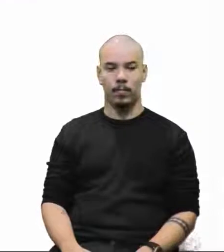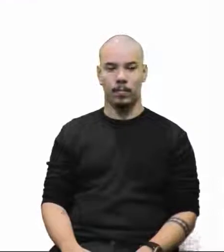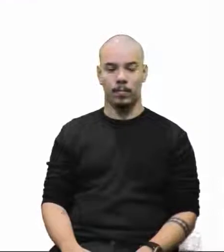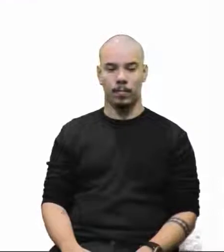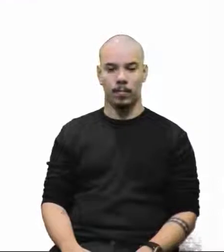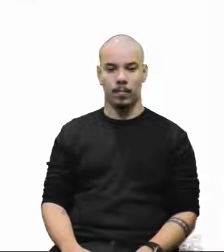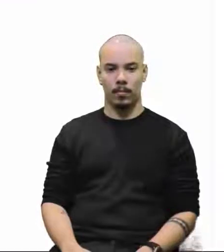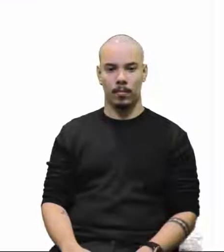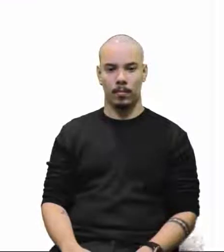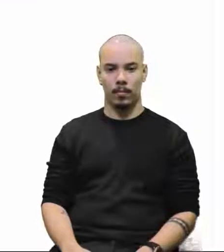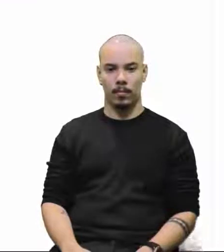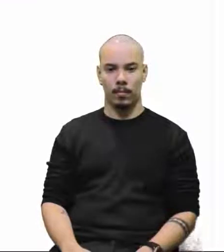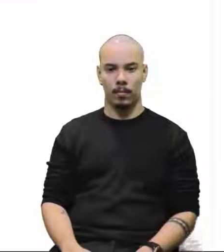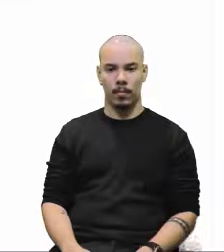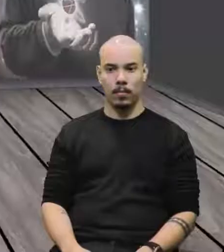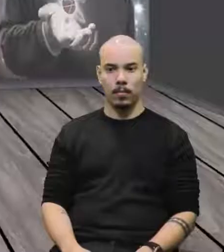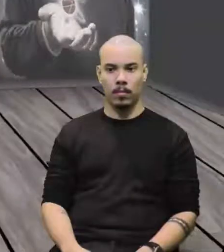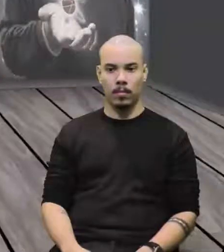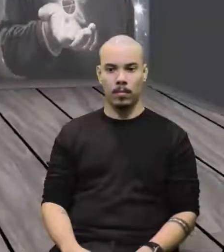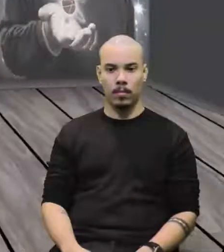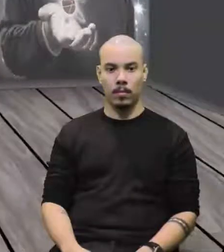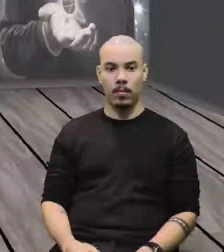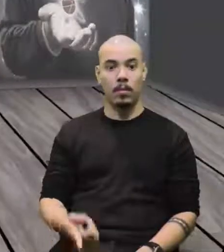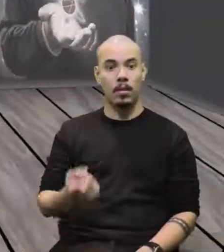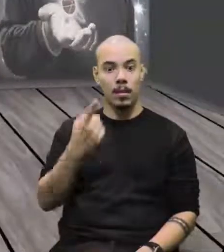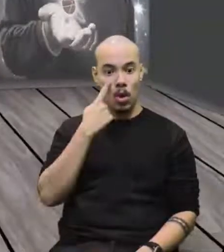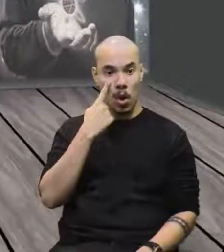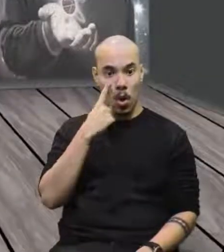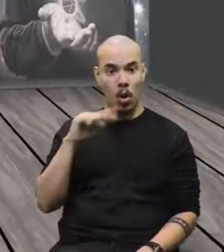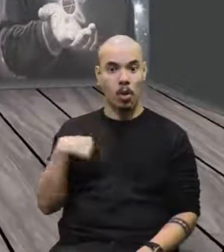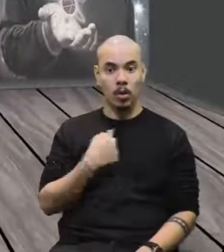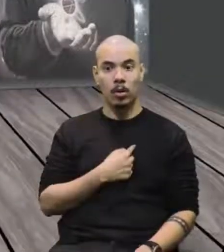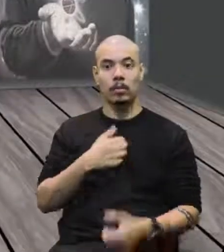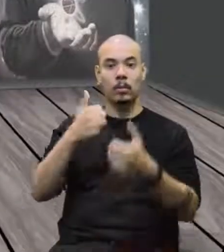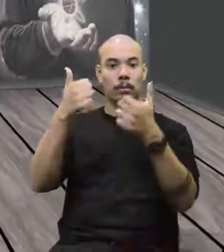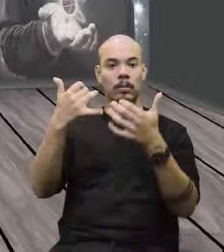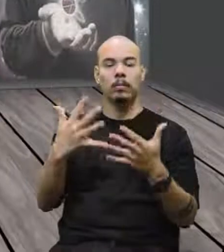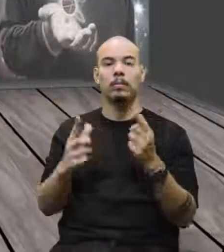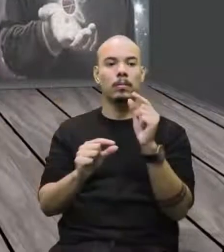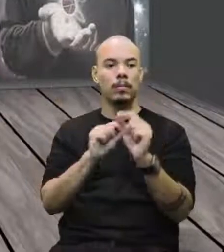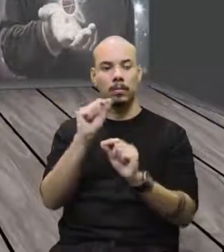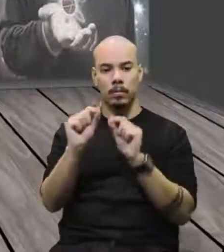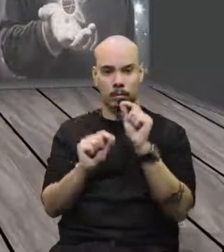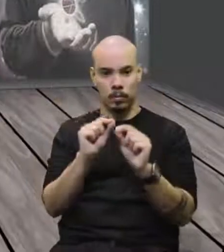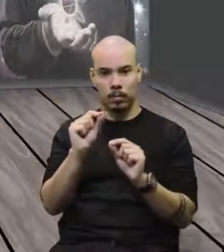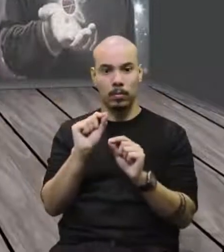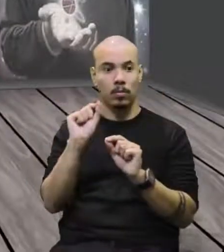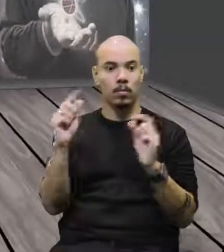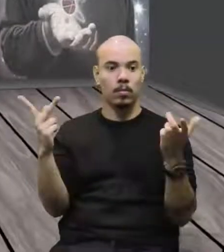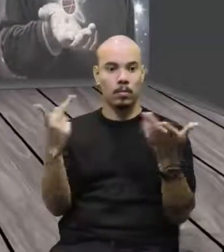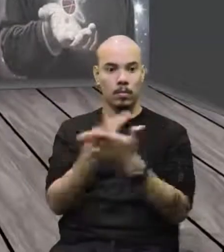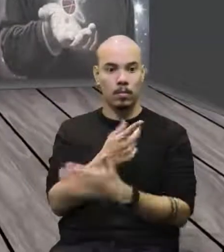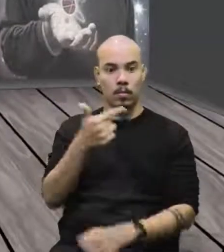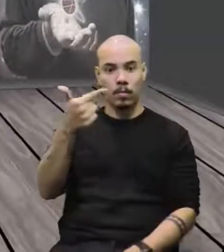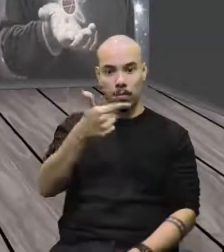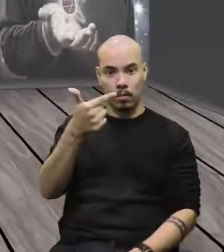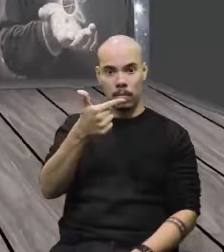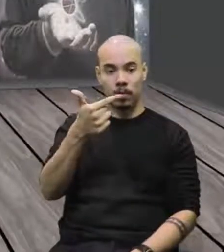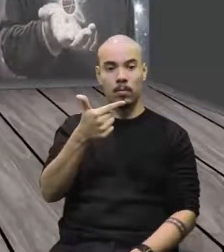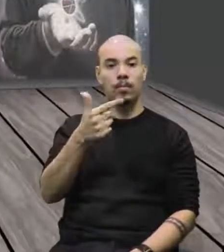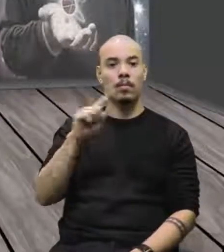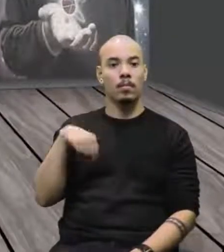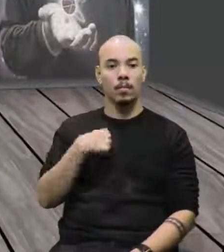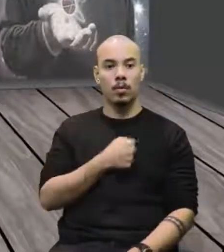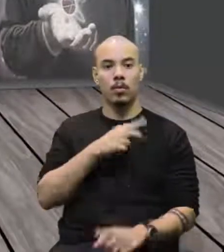Pessoal, olha bem, dá uma olhadinha aqui. Nós vimos aí o seguinte, que o que vai acontecer nesse segundo exercício? Nós